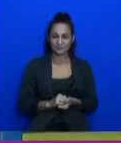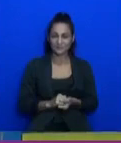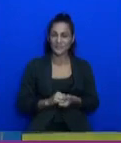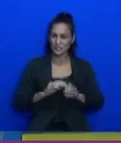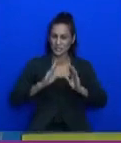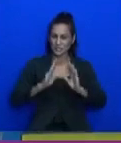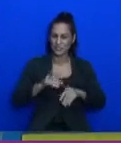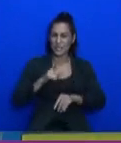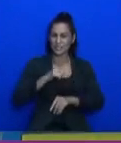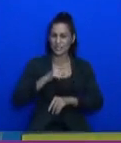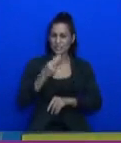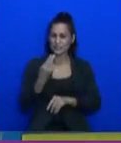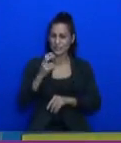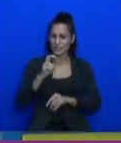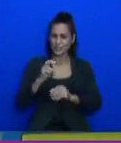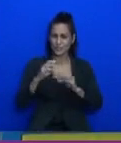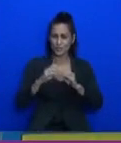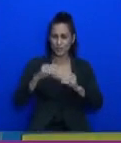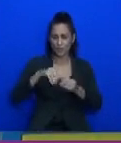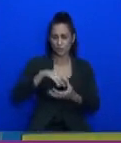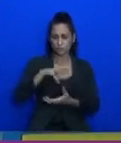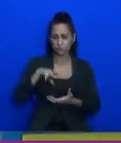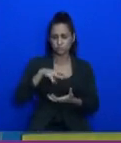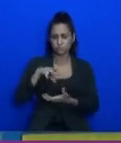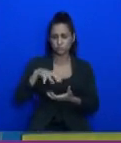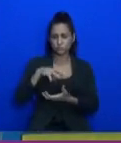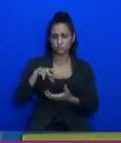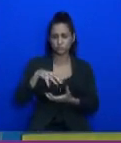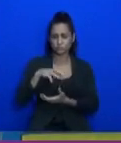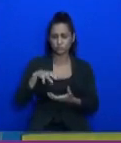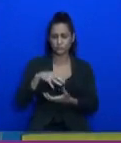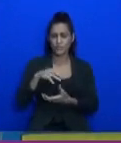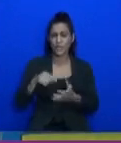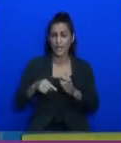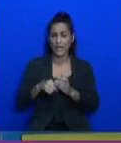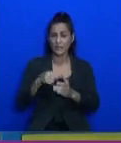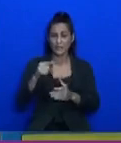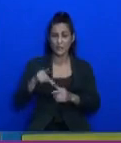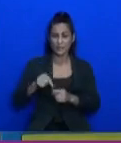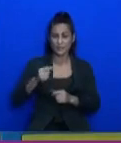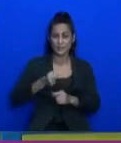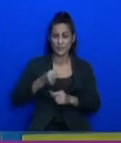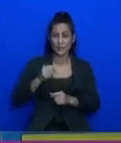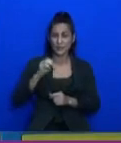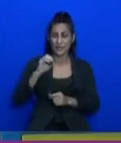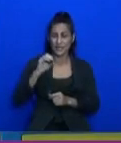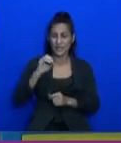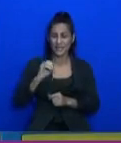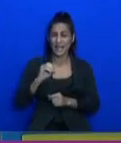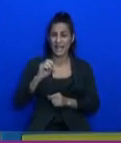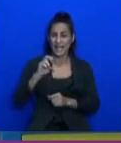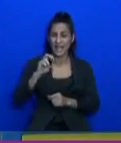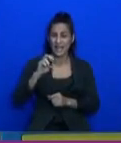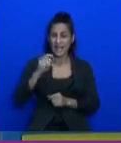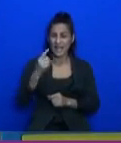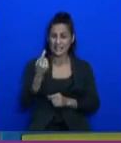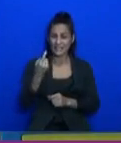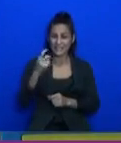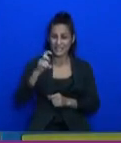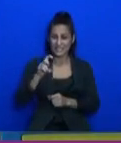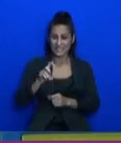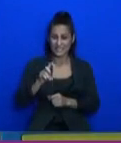E já temos as 25 bolas girando e sendo embaralhadas dentro do nosso sexto globo. E a primeira bola sorteada, bola azul número